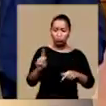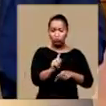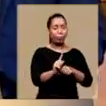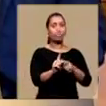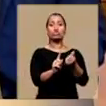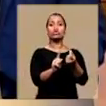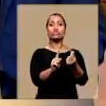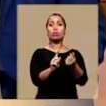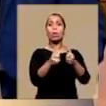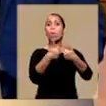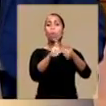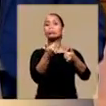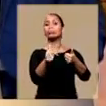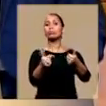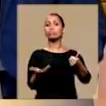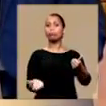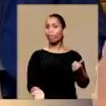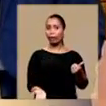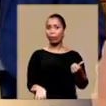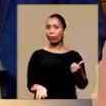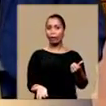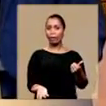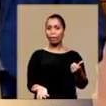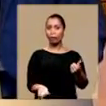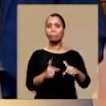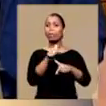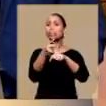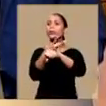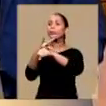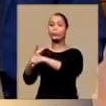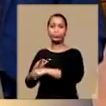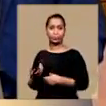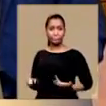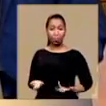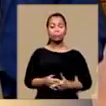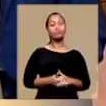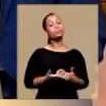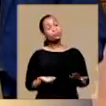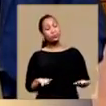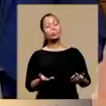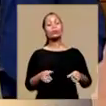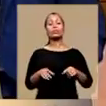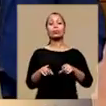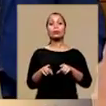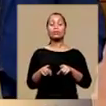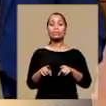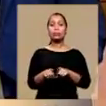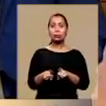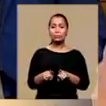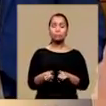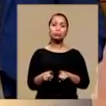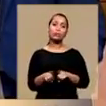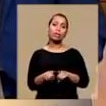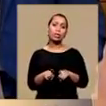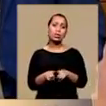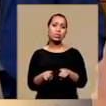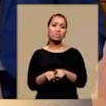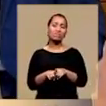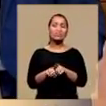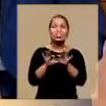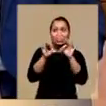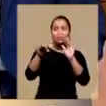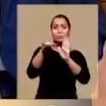não tem nem dinheiro para o passe de ônibus para buscar emprego, né? E que um